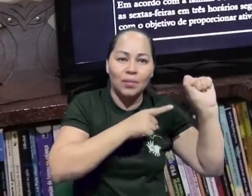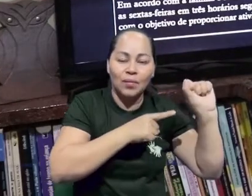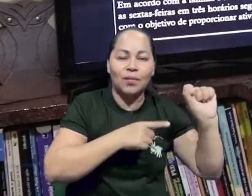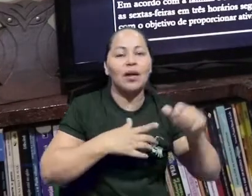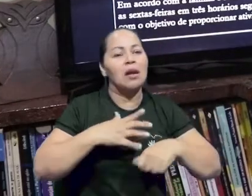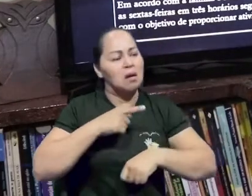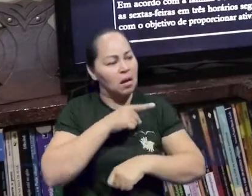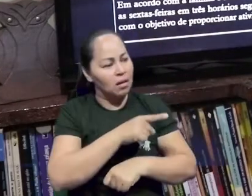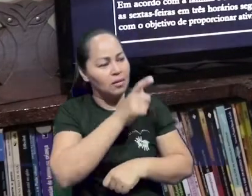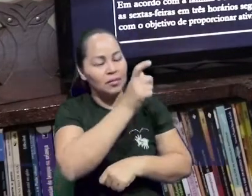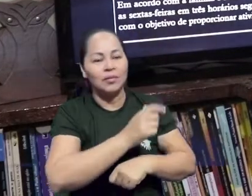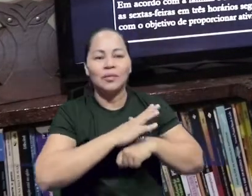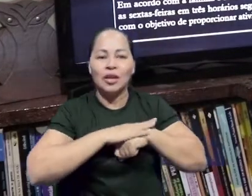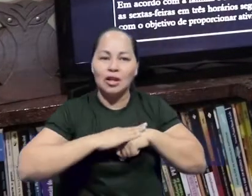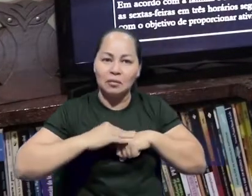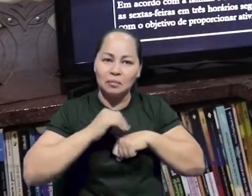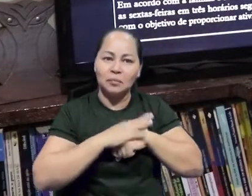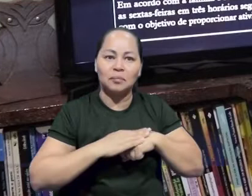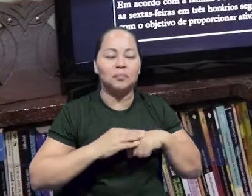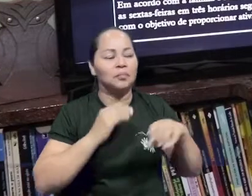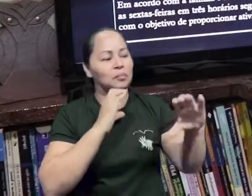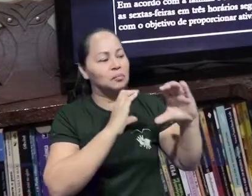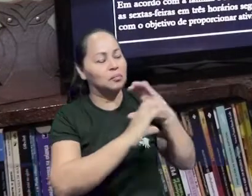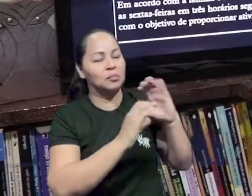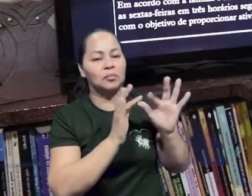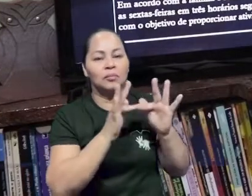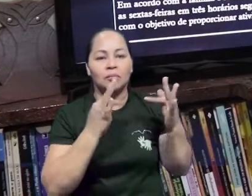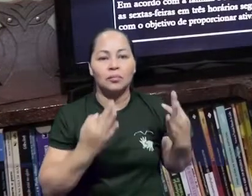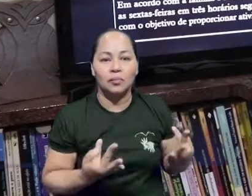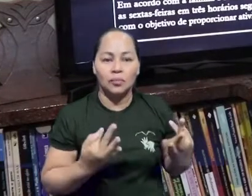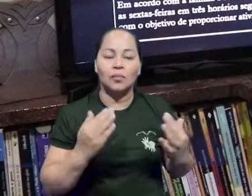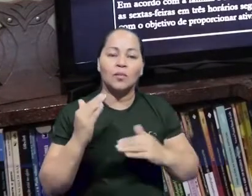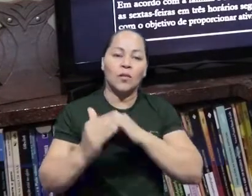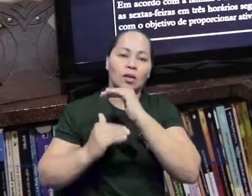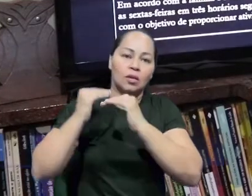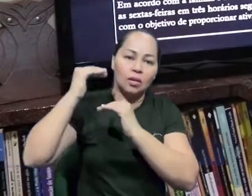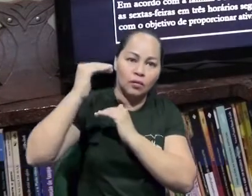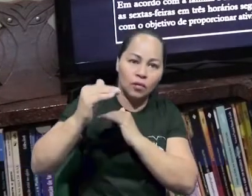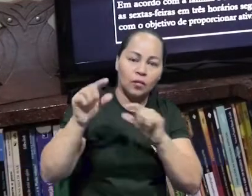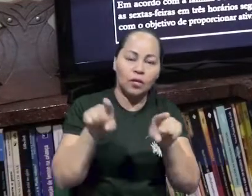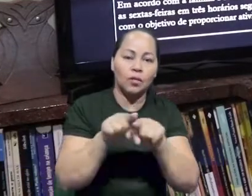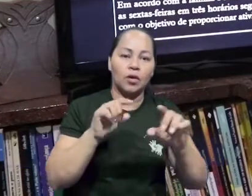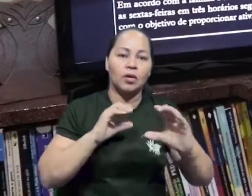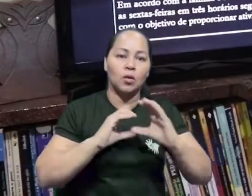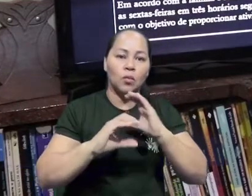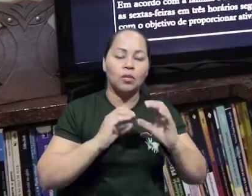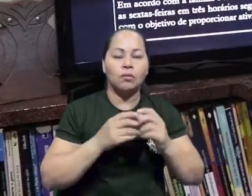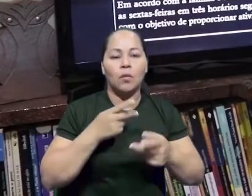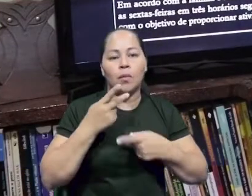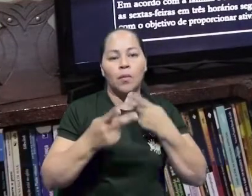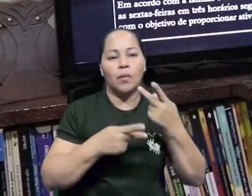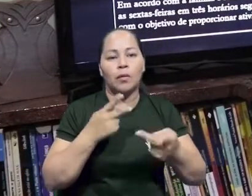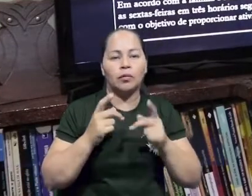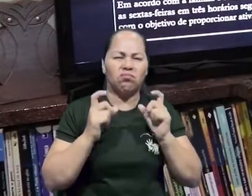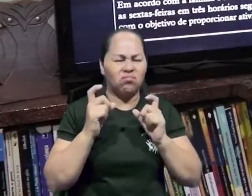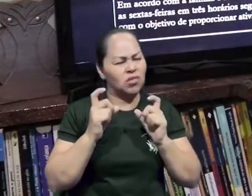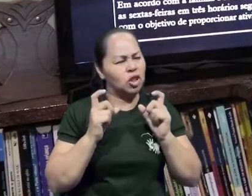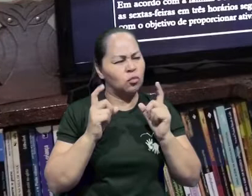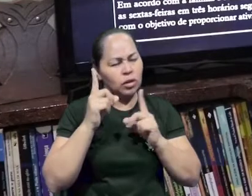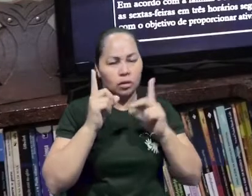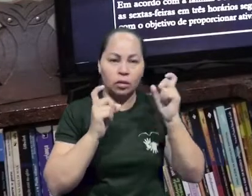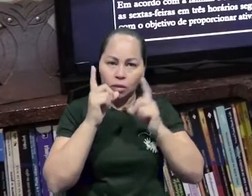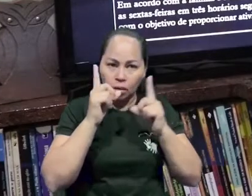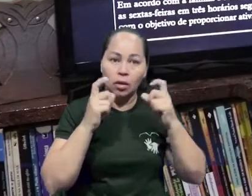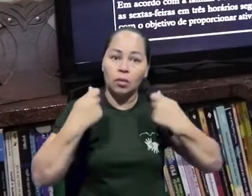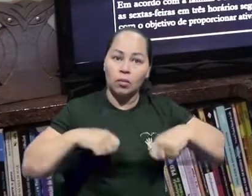afetivo e possui comunicação gestual simples. Faz-se necessário desenvolver habilidades na comunicação oral e